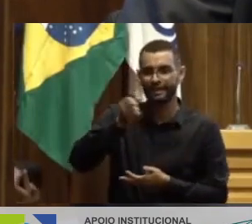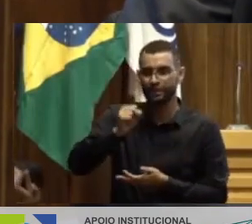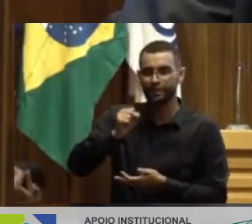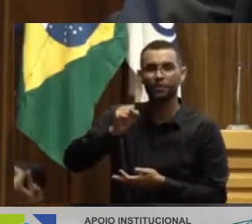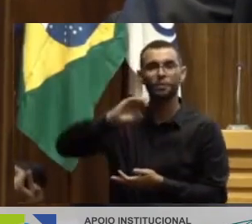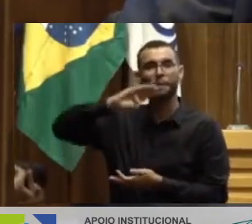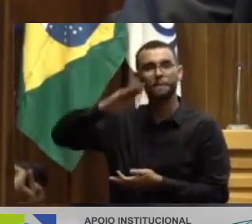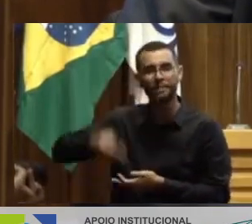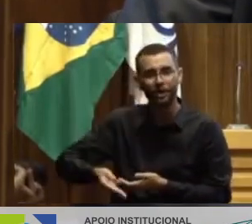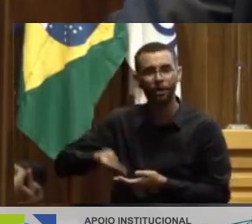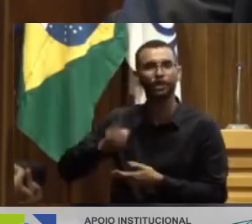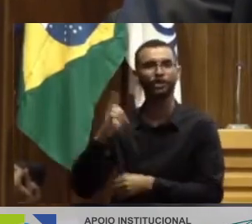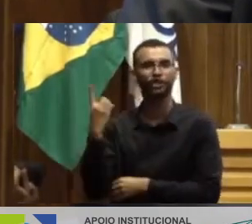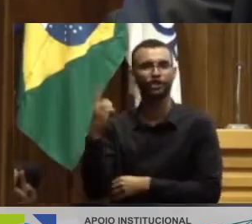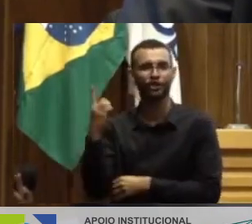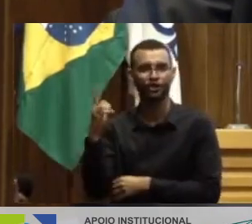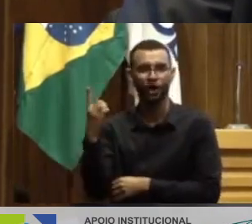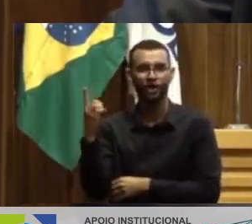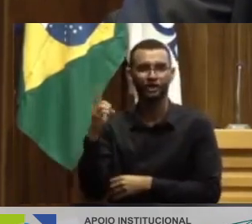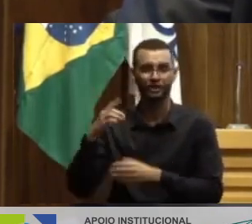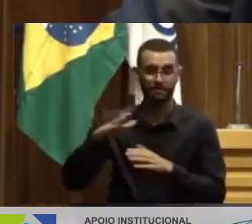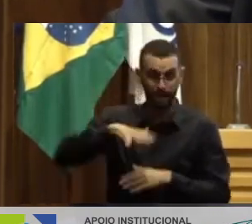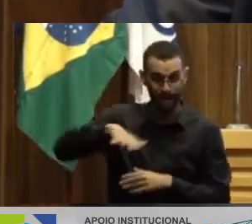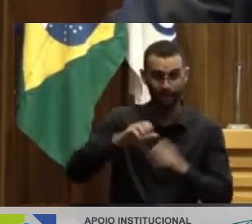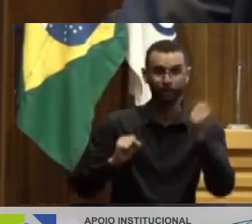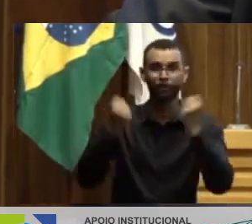US$ 688 bilhões de subsídio para a indústria americana. Vou repetir,